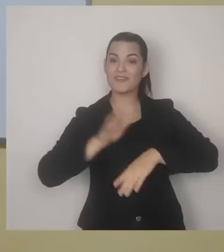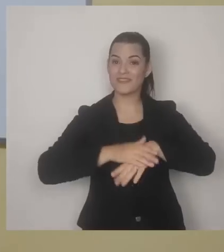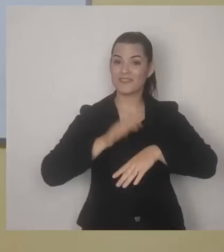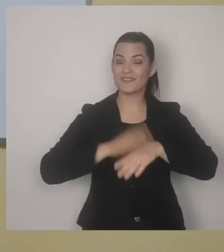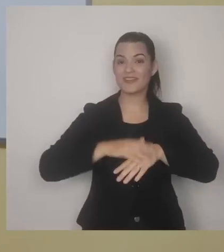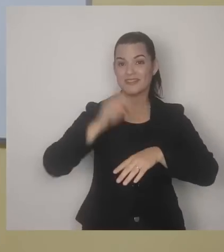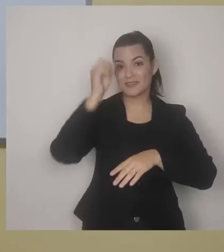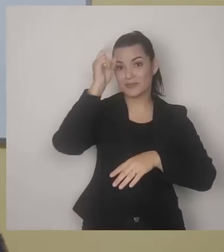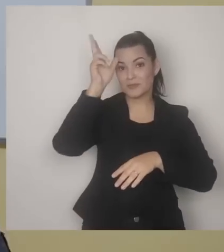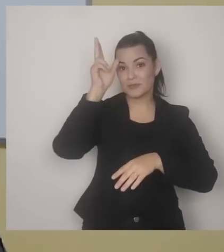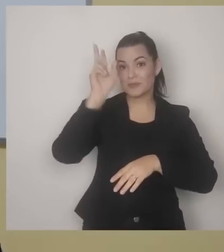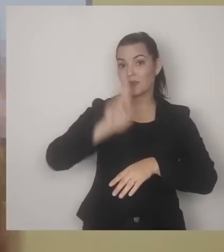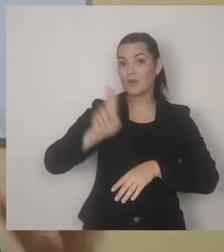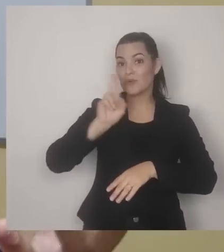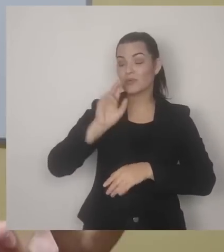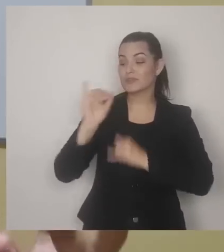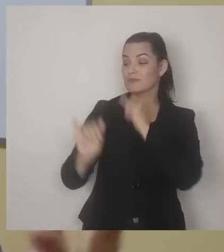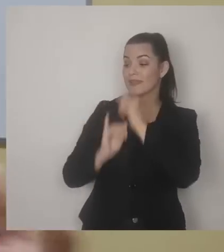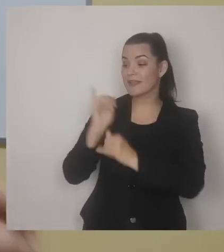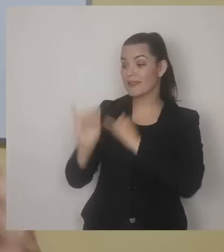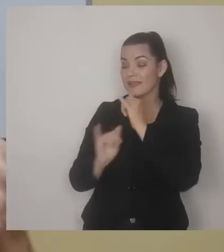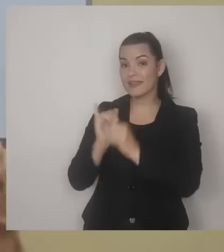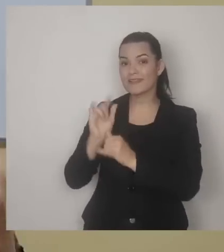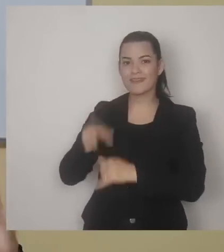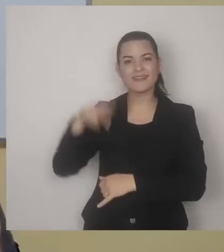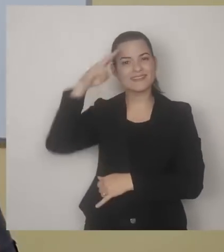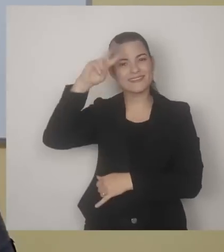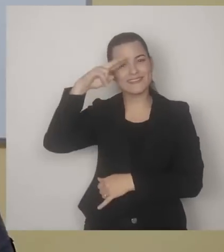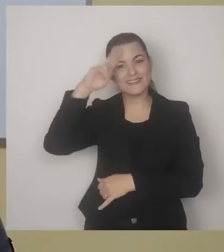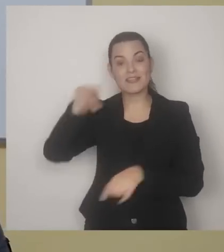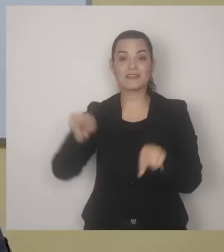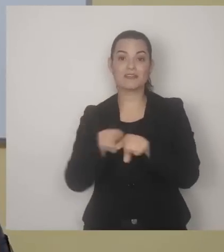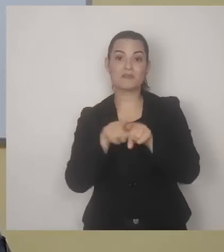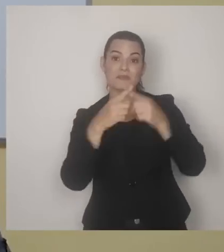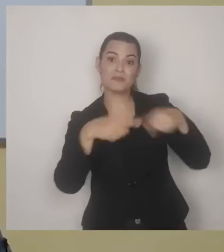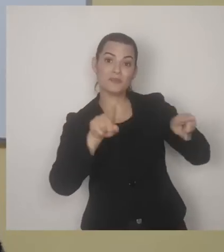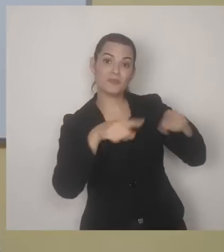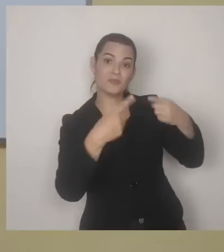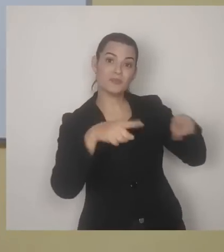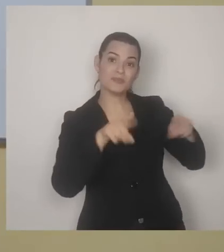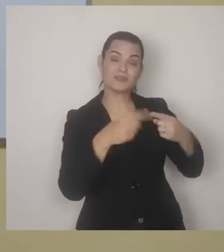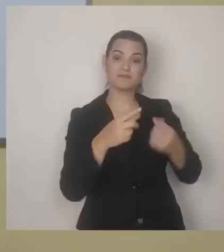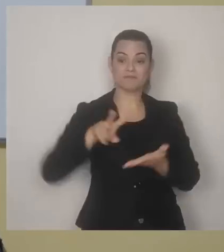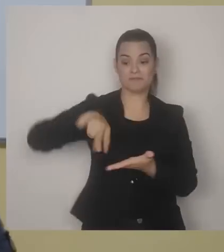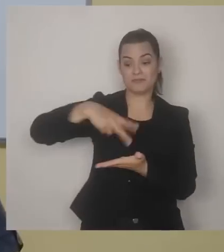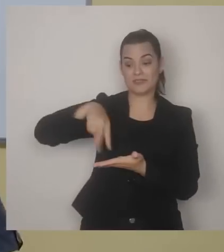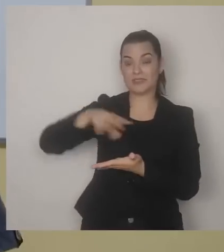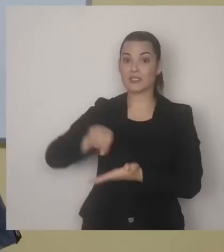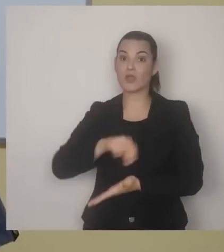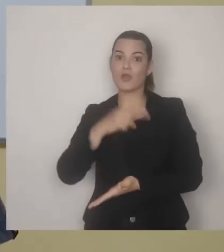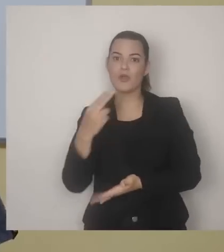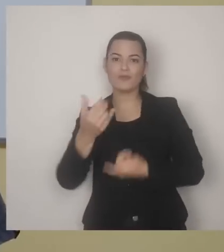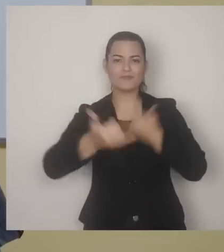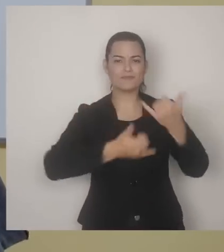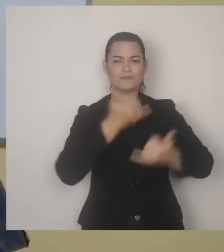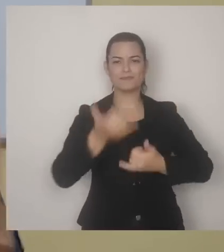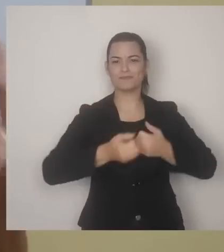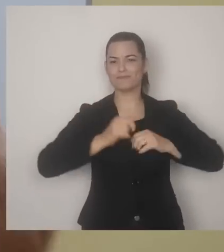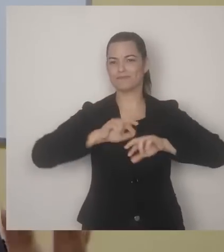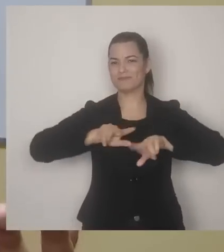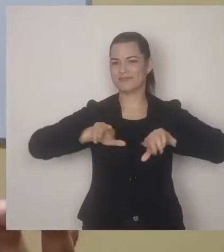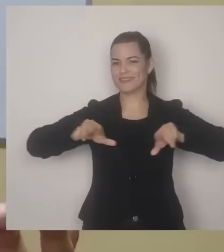que acontecem através de lendas, que são as histórias, músicas, danças